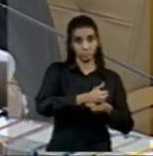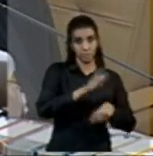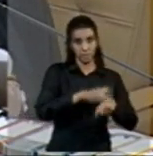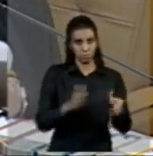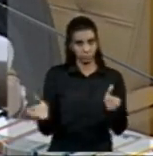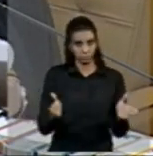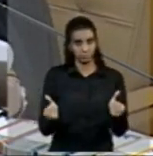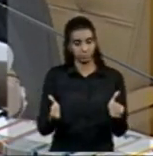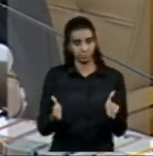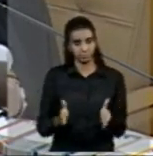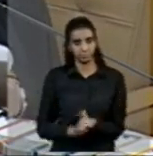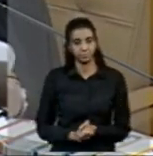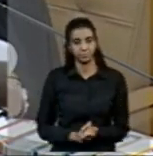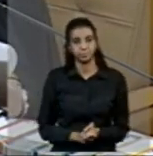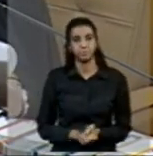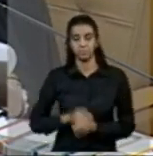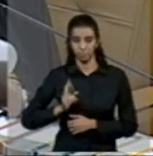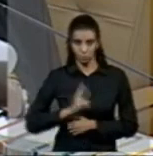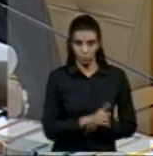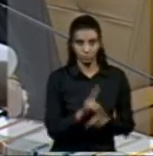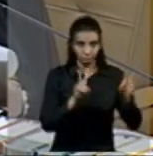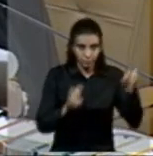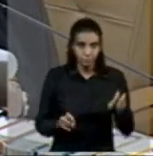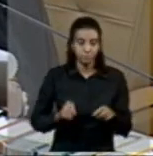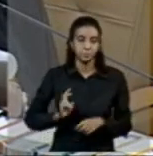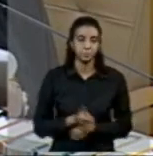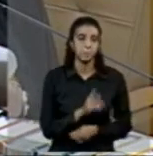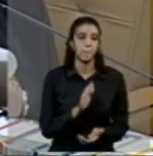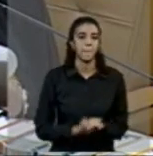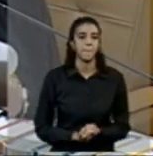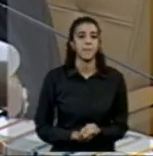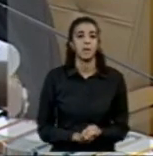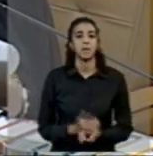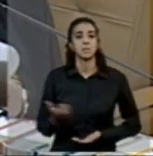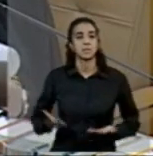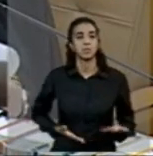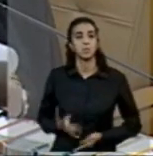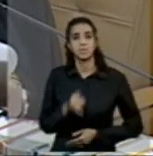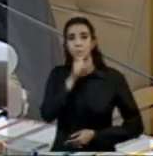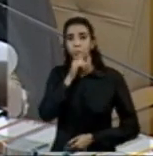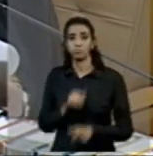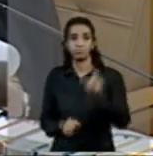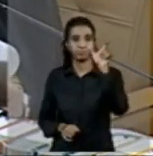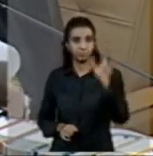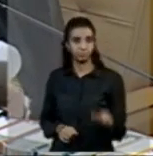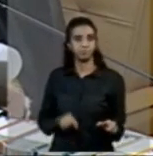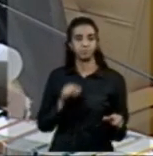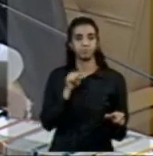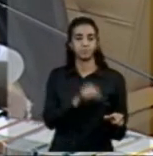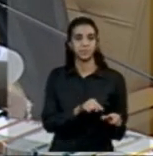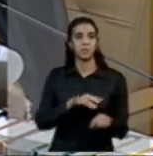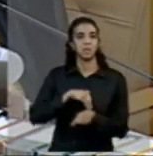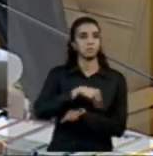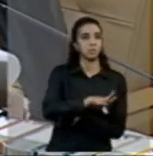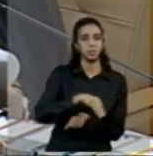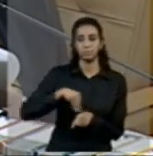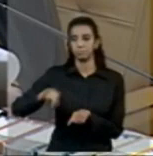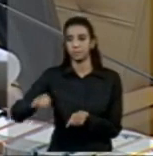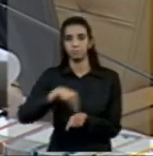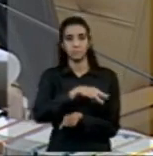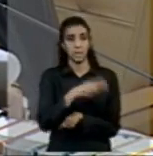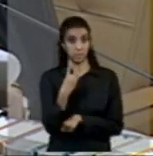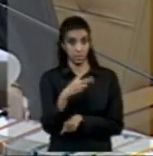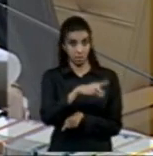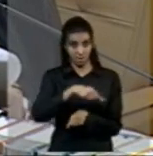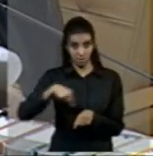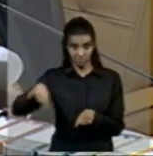período. Prossigo, conformando a prestação de serviços por um trabalhador a uma relação trilateral em que